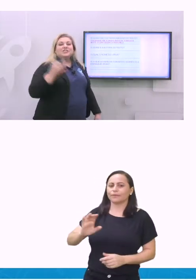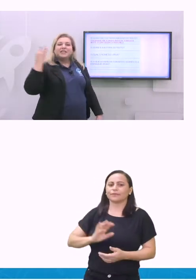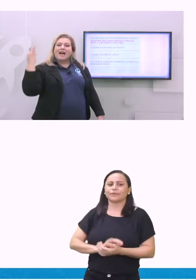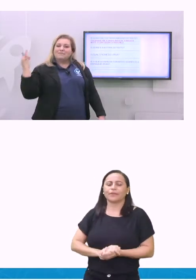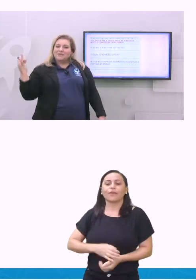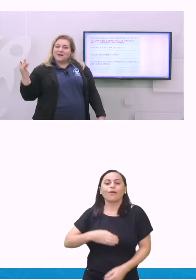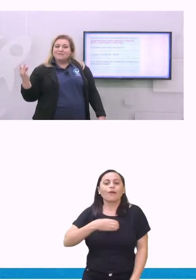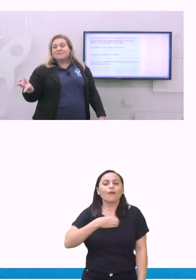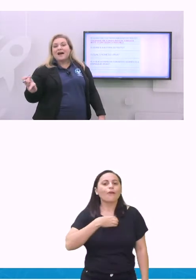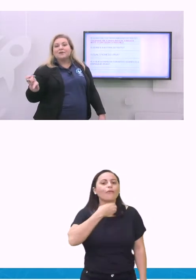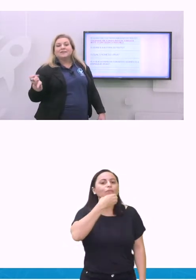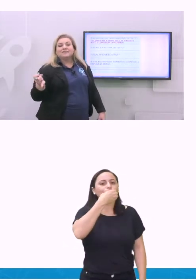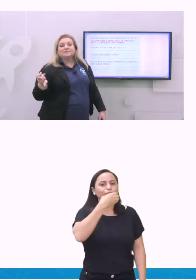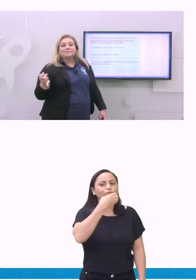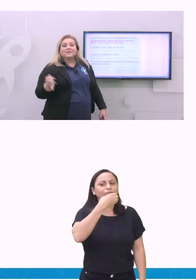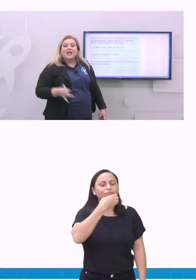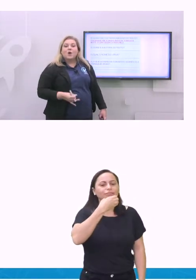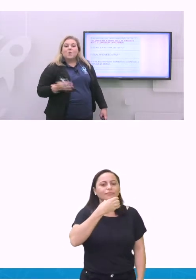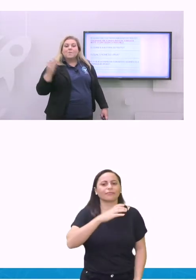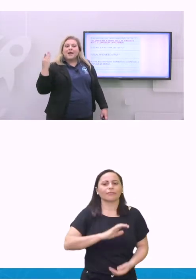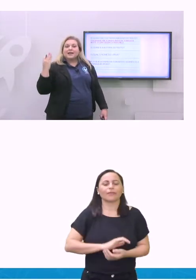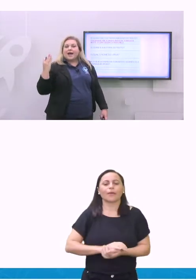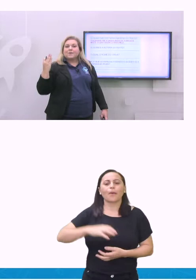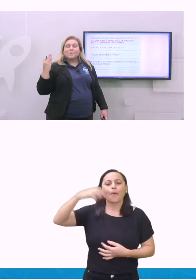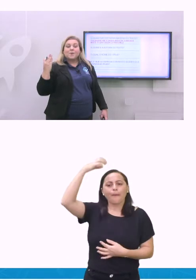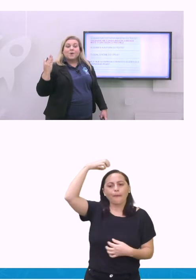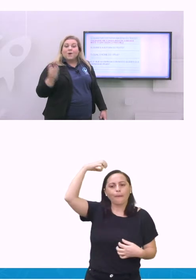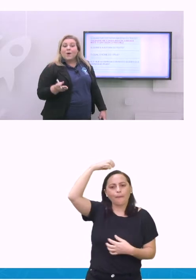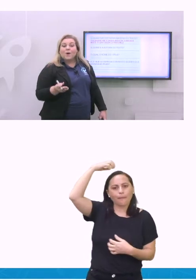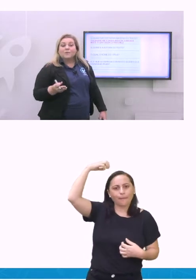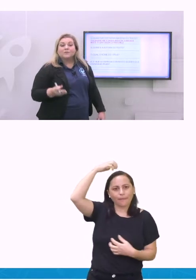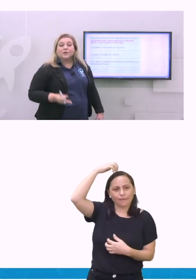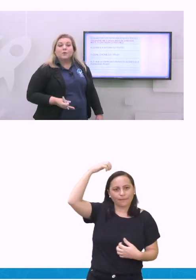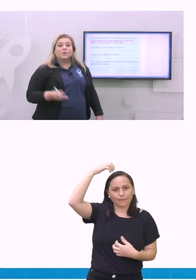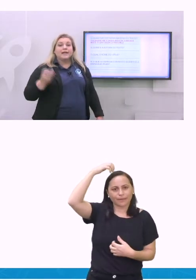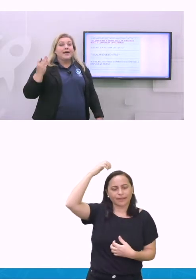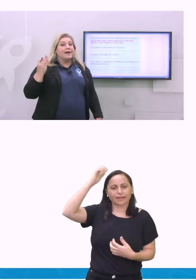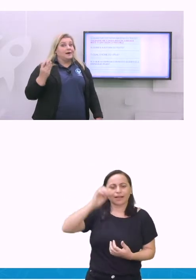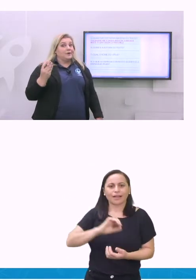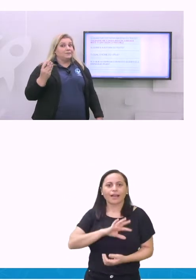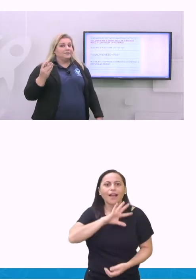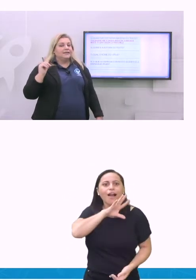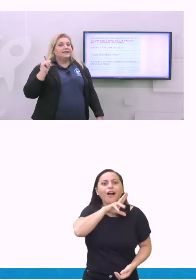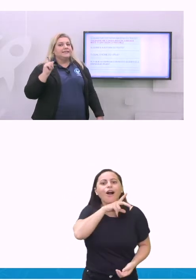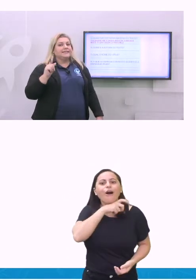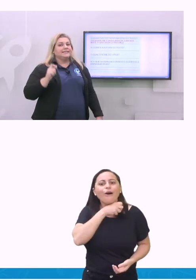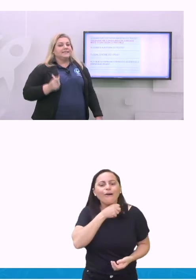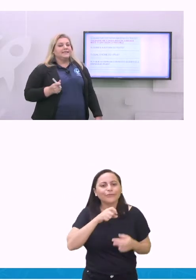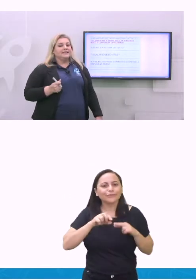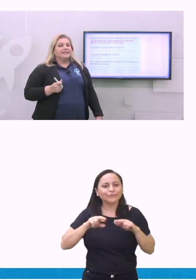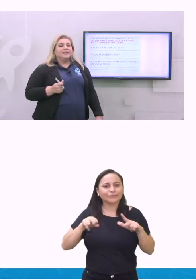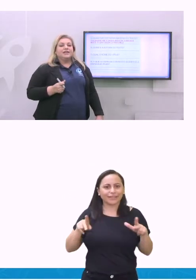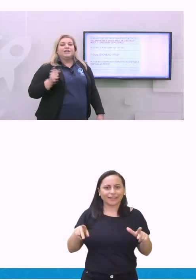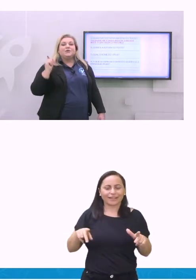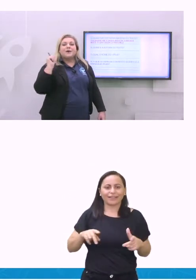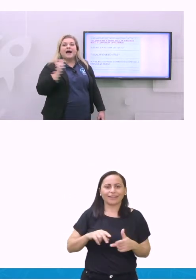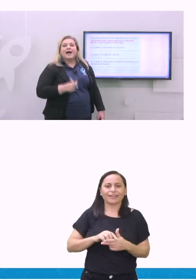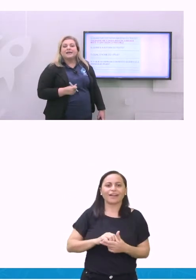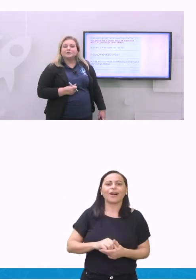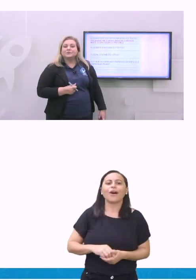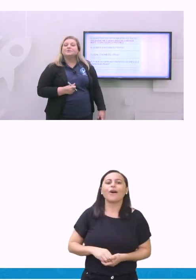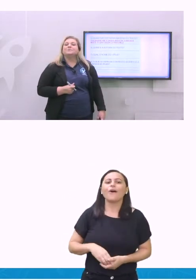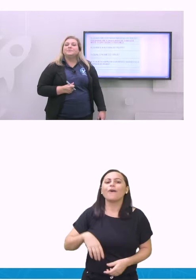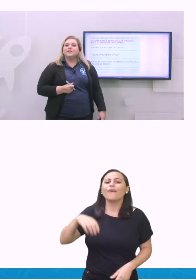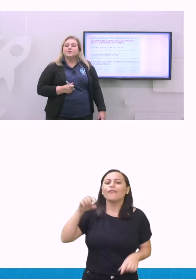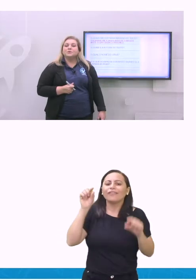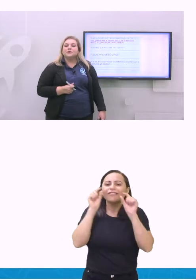a girafa Mafalda, o macaco Mocó, o leão Quizim e o